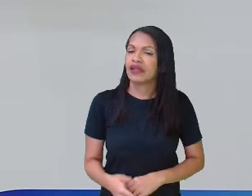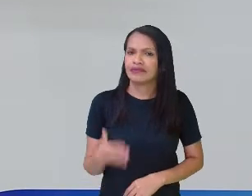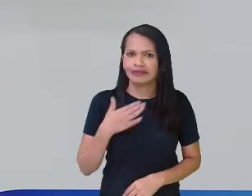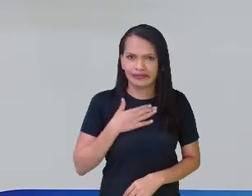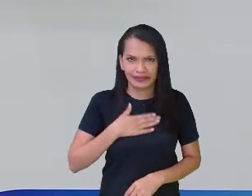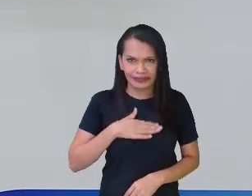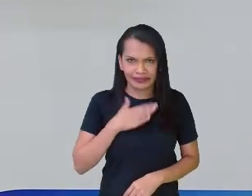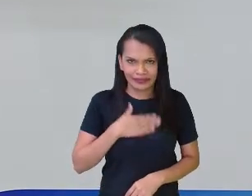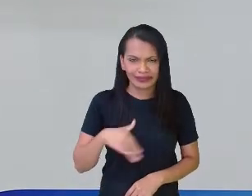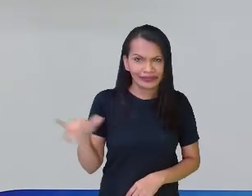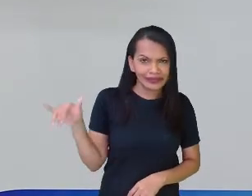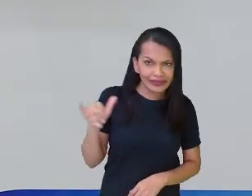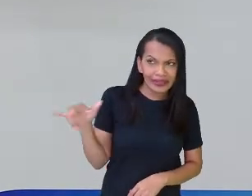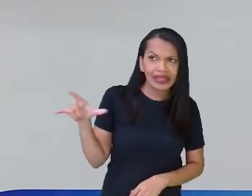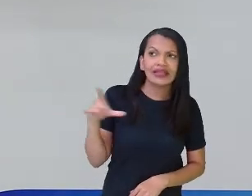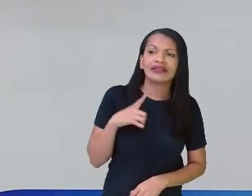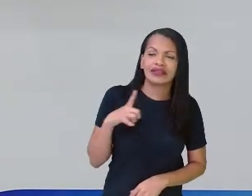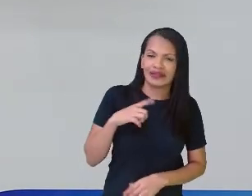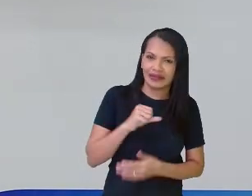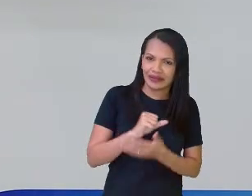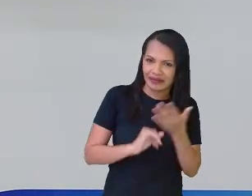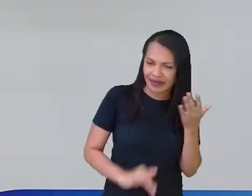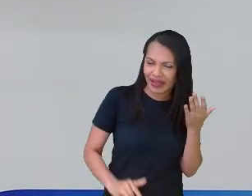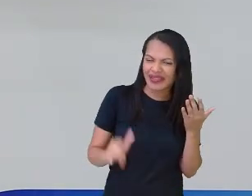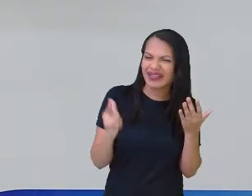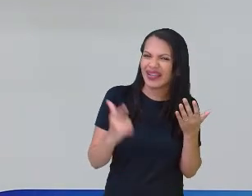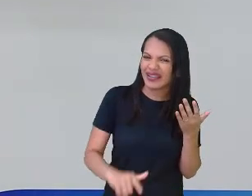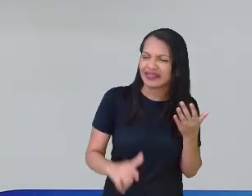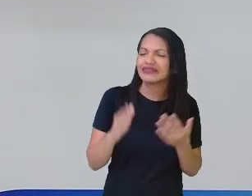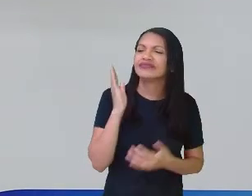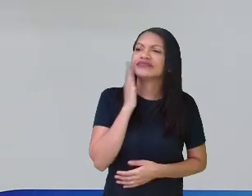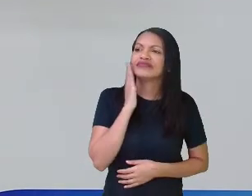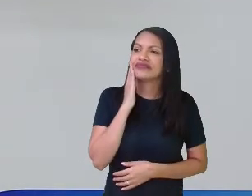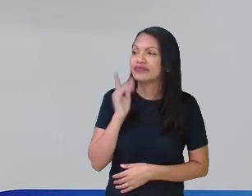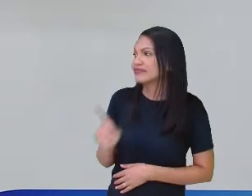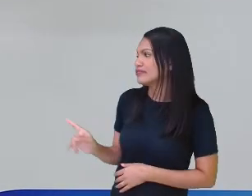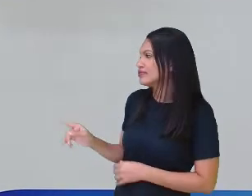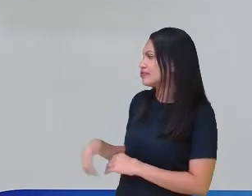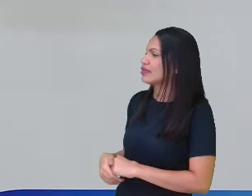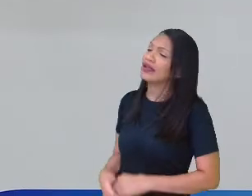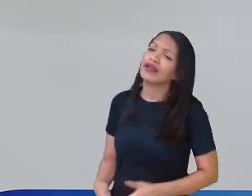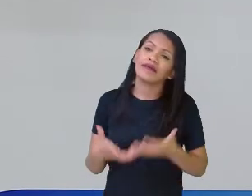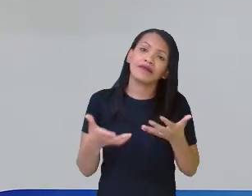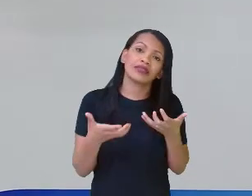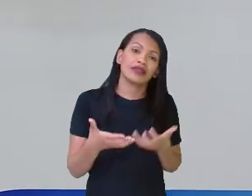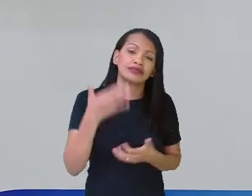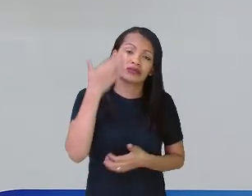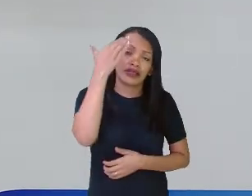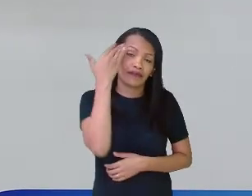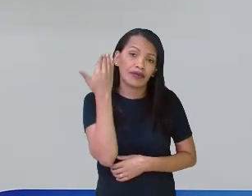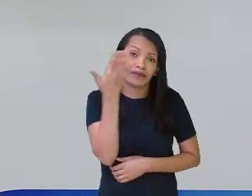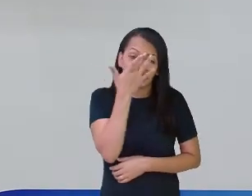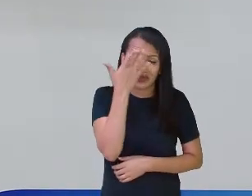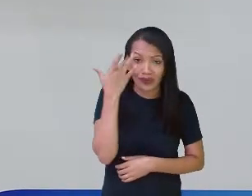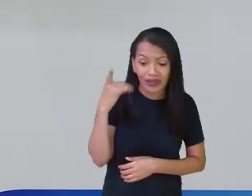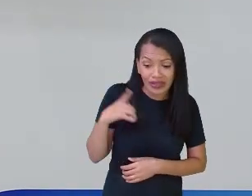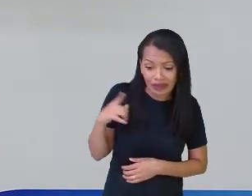Tranquilo? Tem mais uma? Tem, claro. Eu quero saber agora quem marcou menos